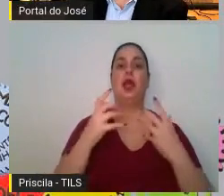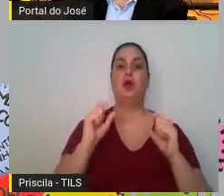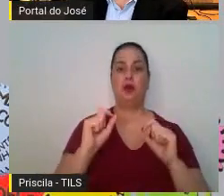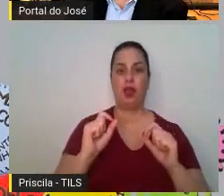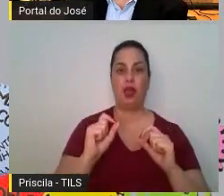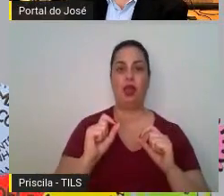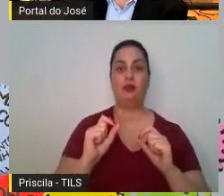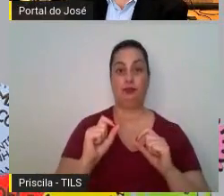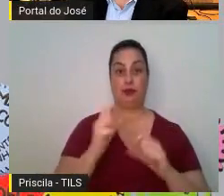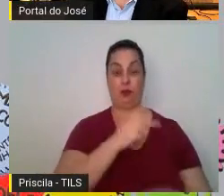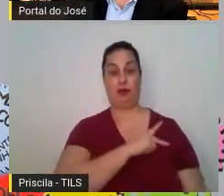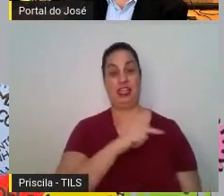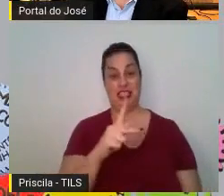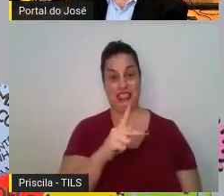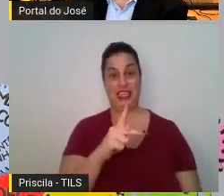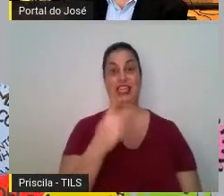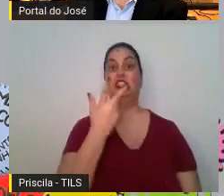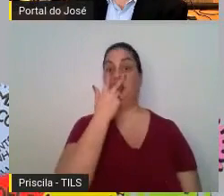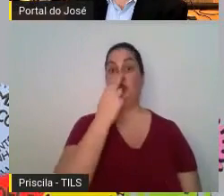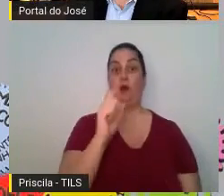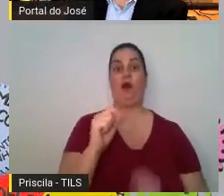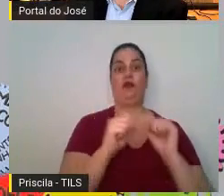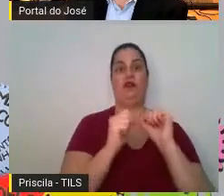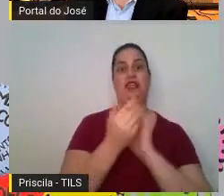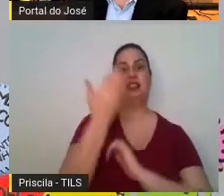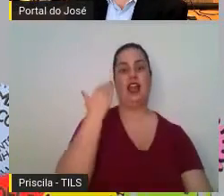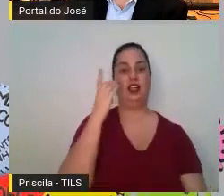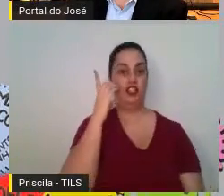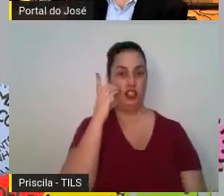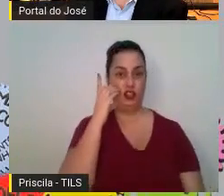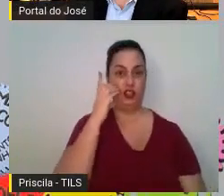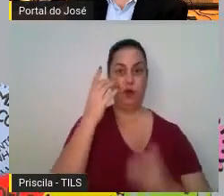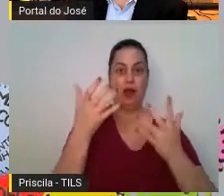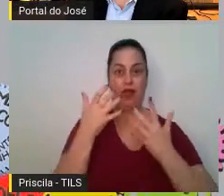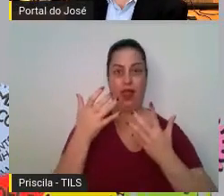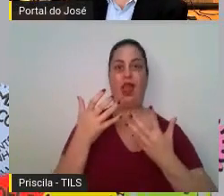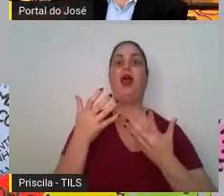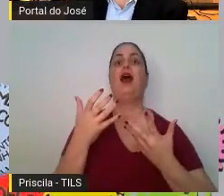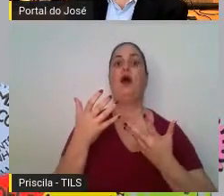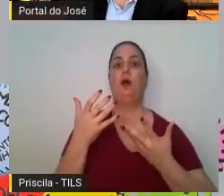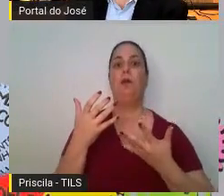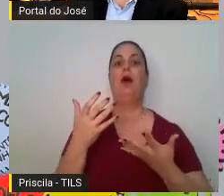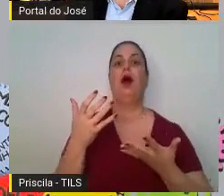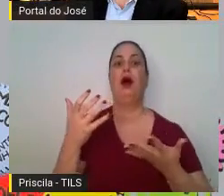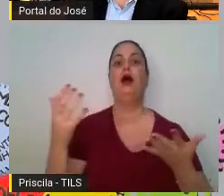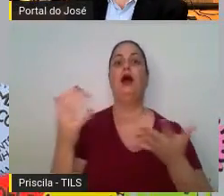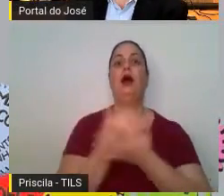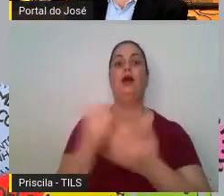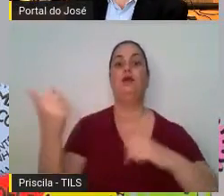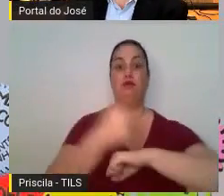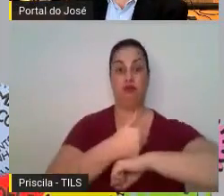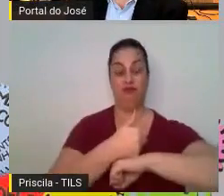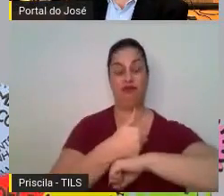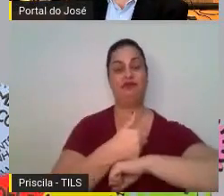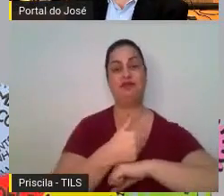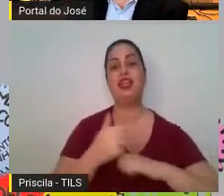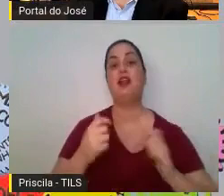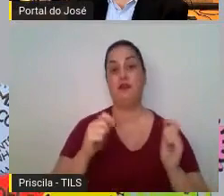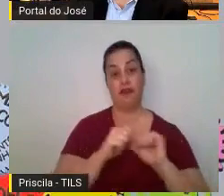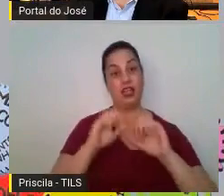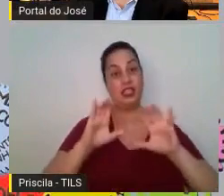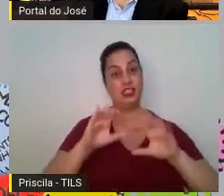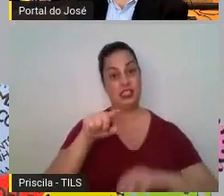juros e aumenta o volume dessas operações. Simples assim. Seca o dinheiro em circulação. E,